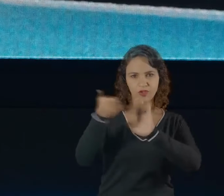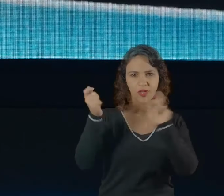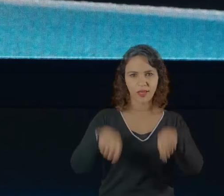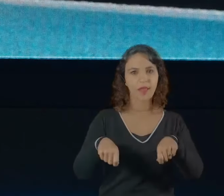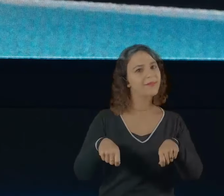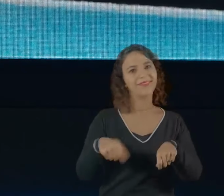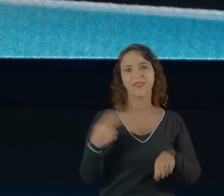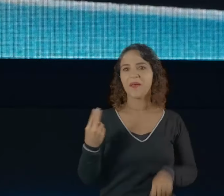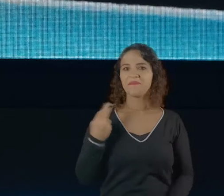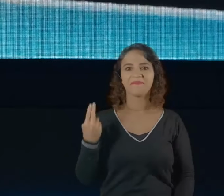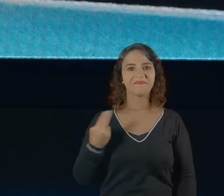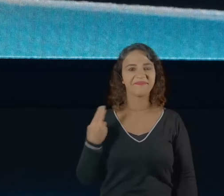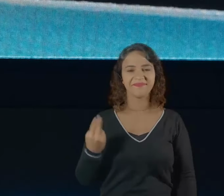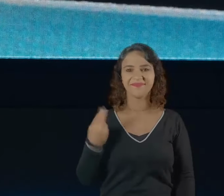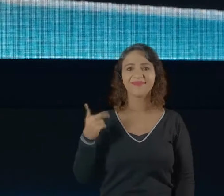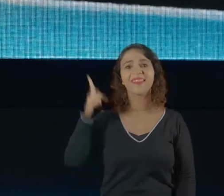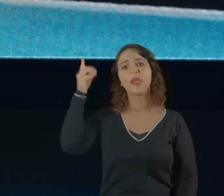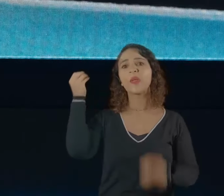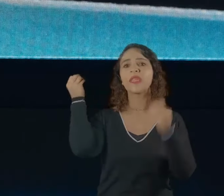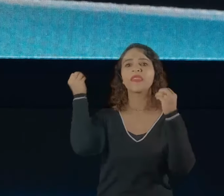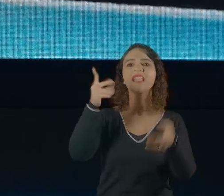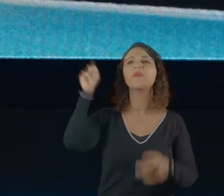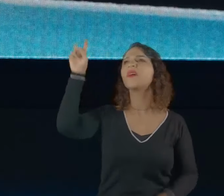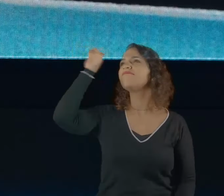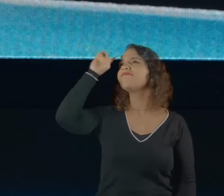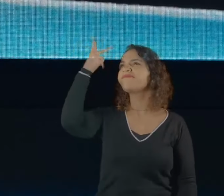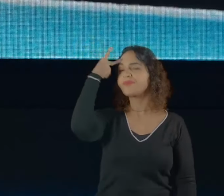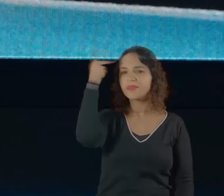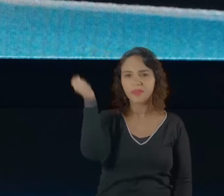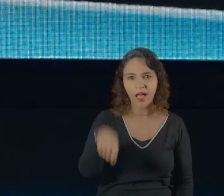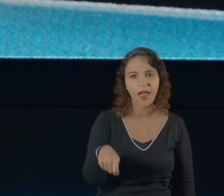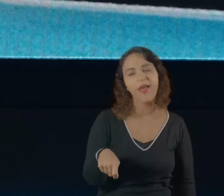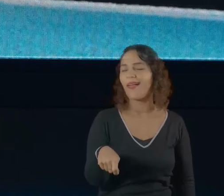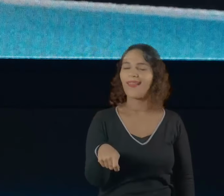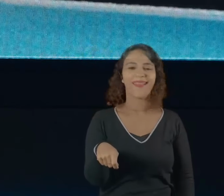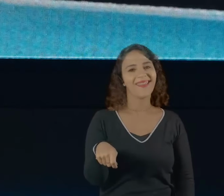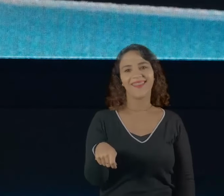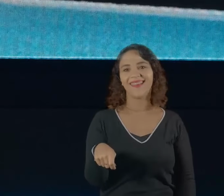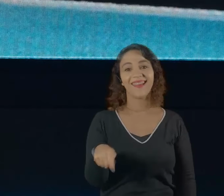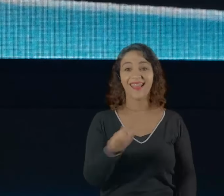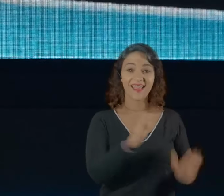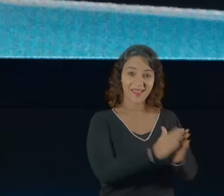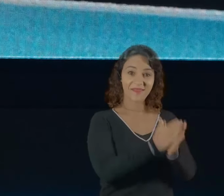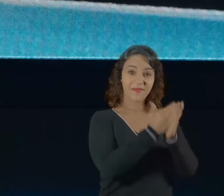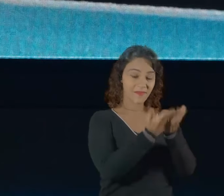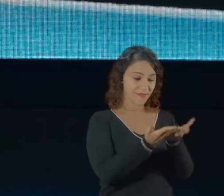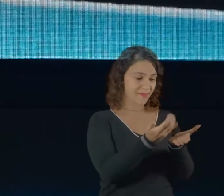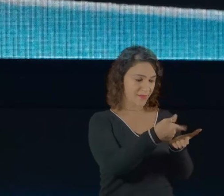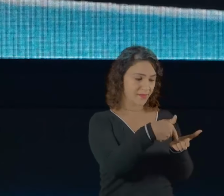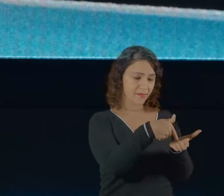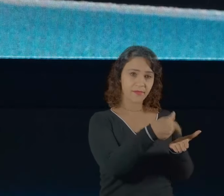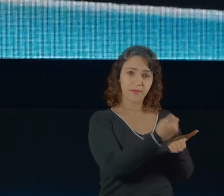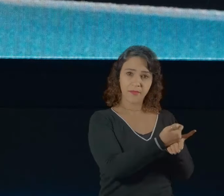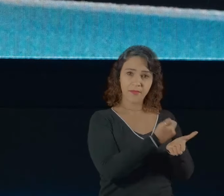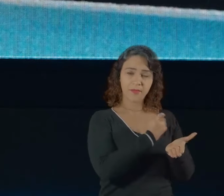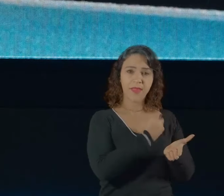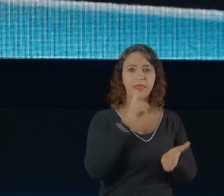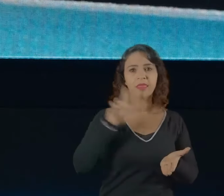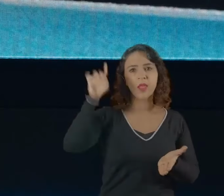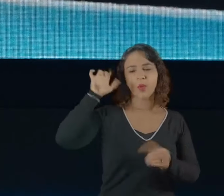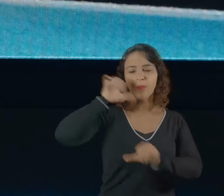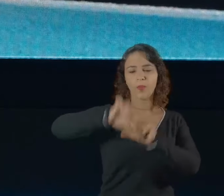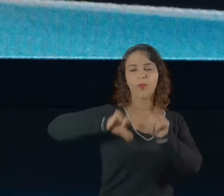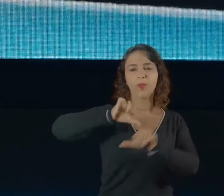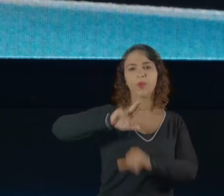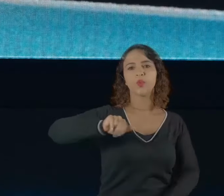Não tem essa coisa de Deus te dar um chamado e depois ele mudar de ideia. A palavra de Deus diz que Deus é imutável. Ele